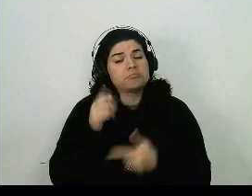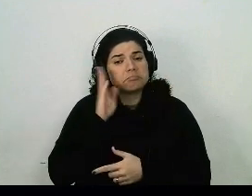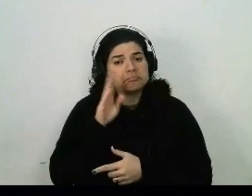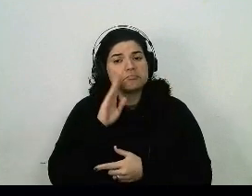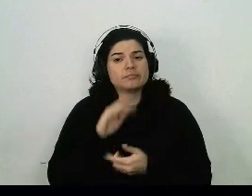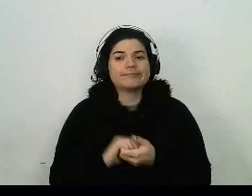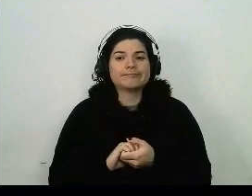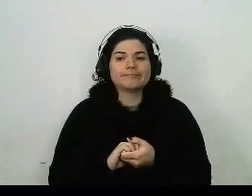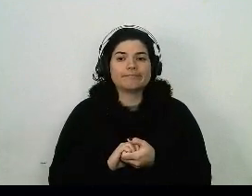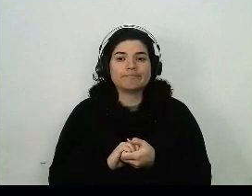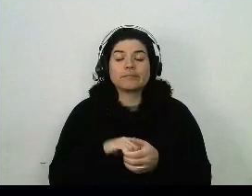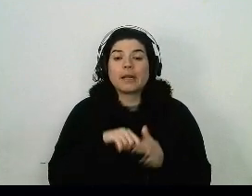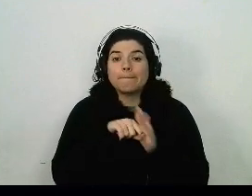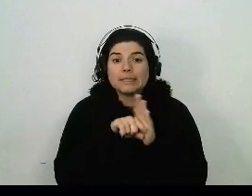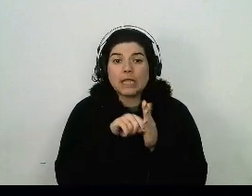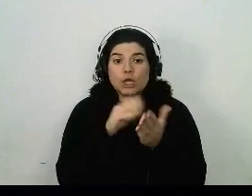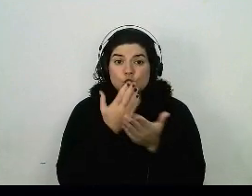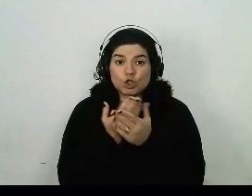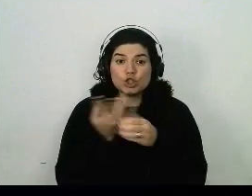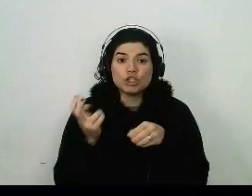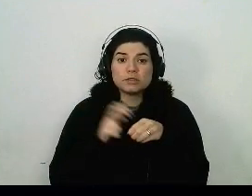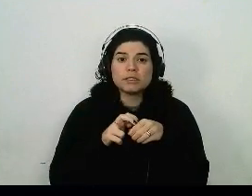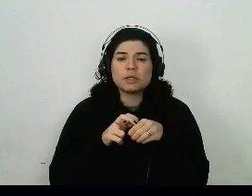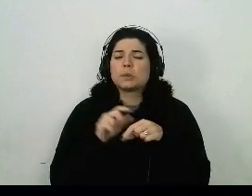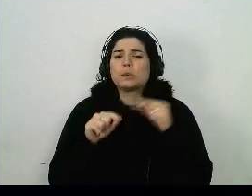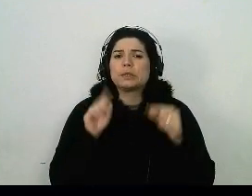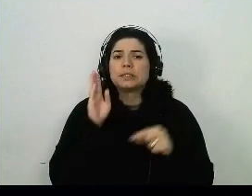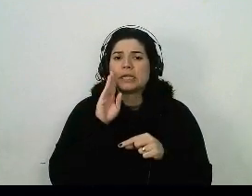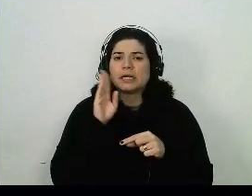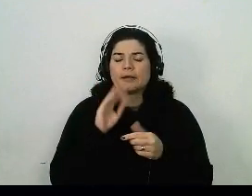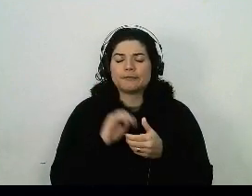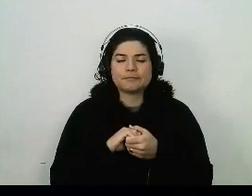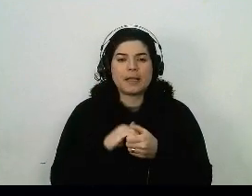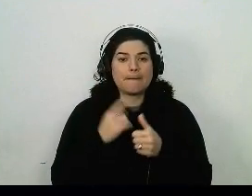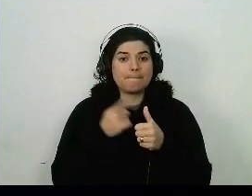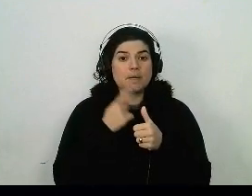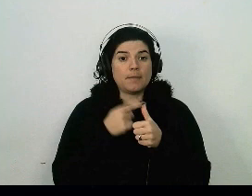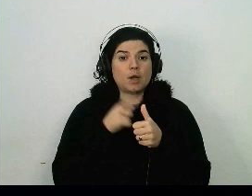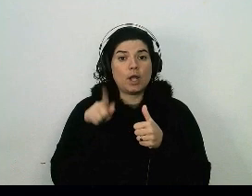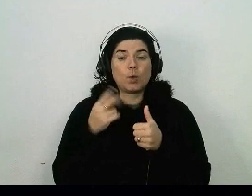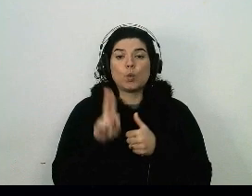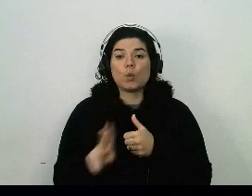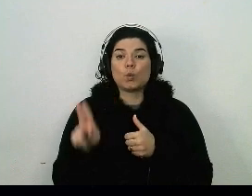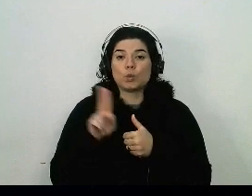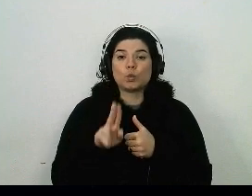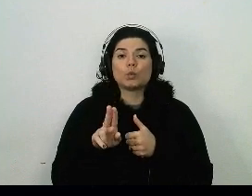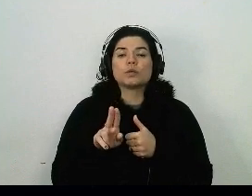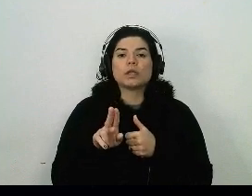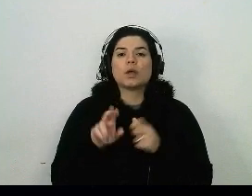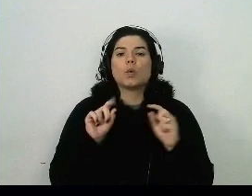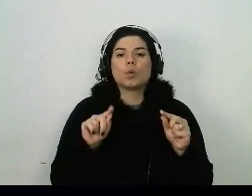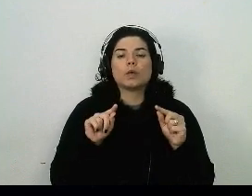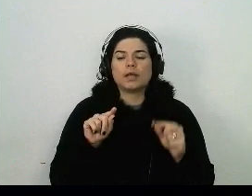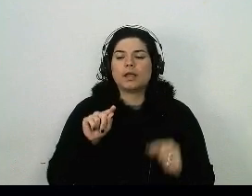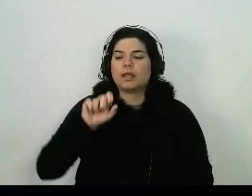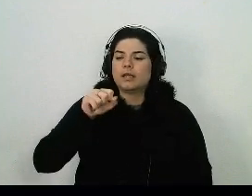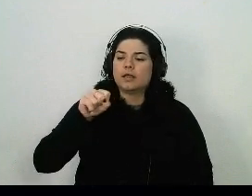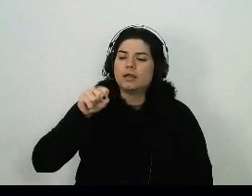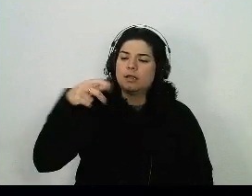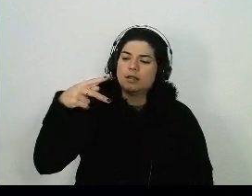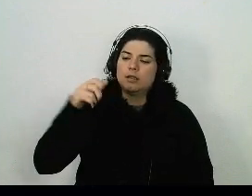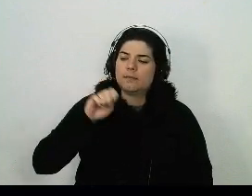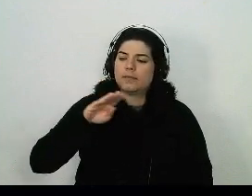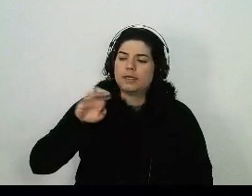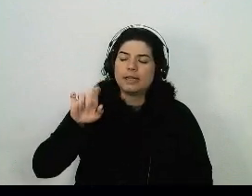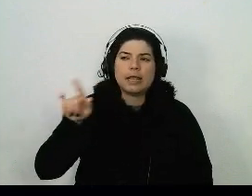do github o que que qual foi a grande sacada Primeiro eles usaram Space para definir as perguntas que iam ser feitas Então as perguntas